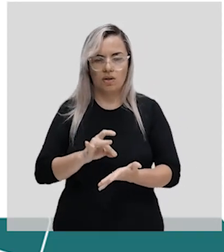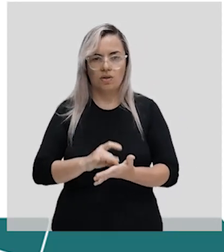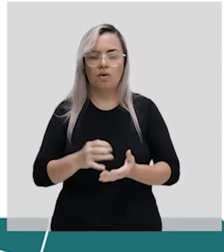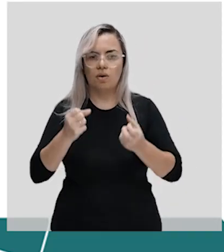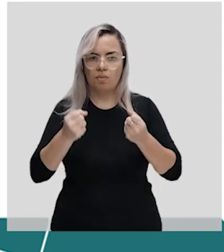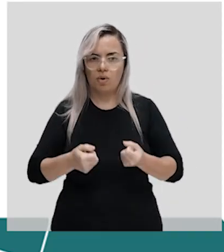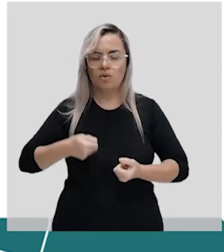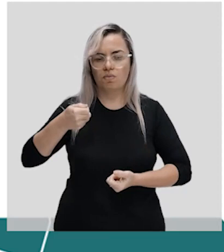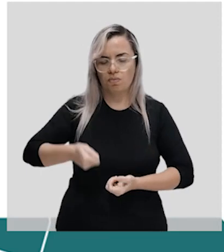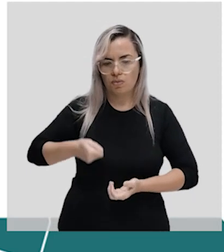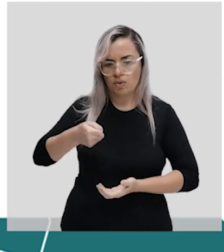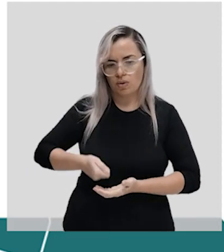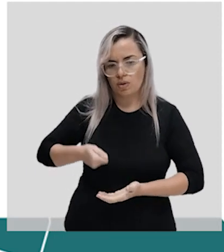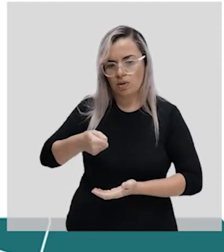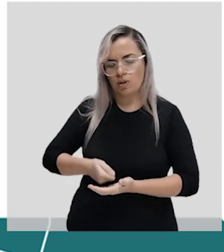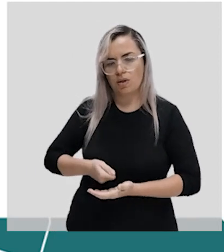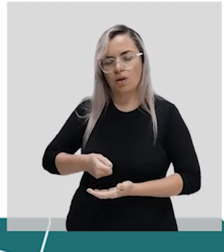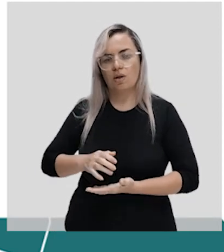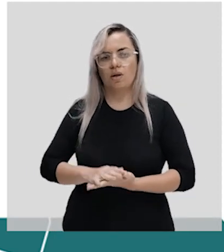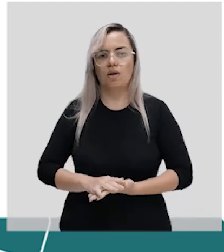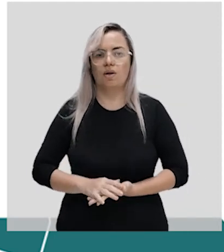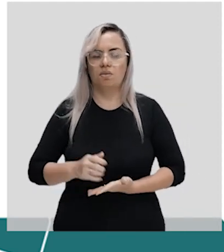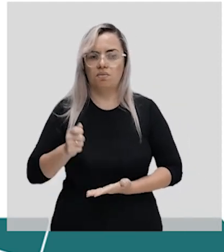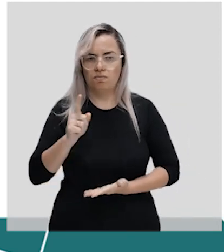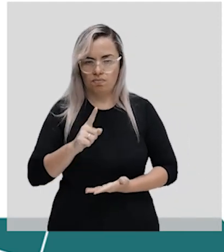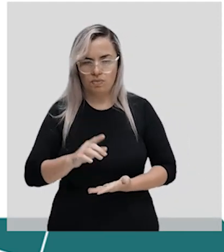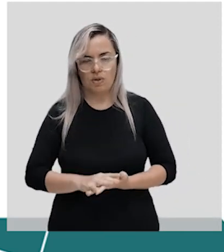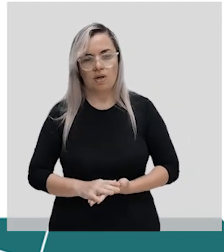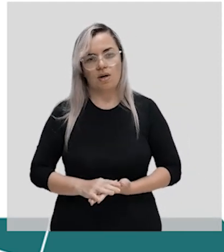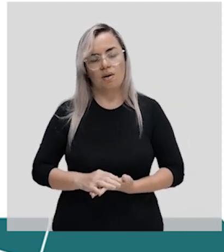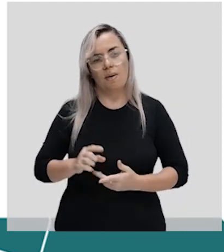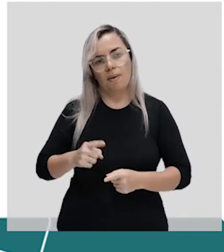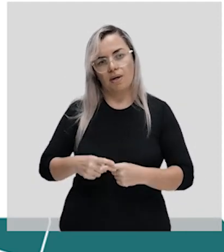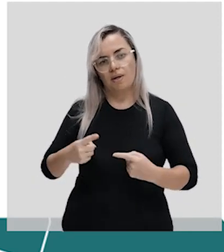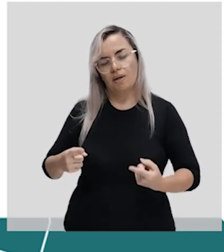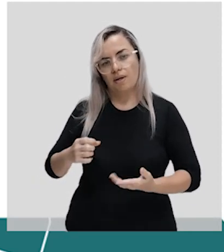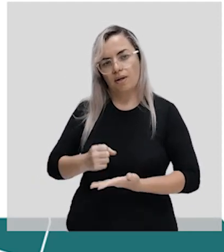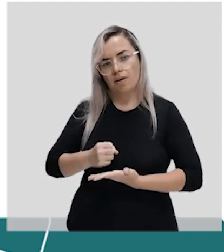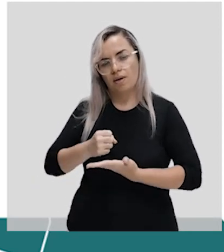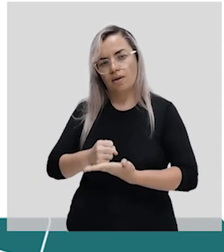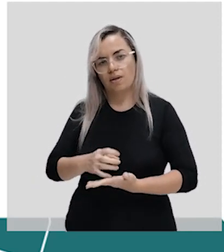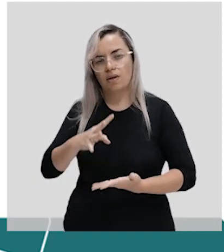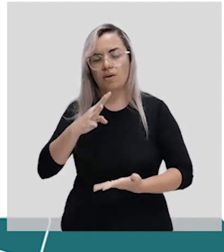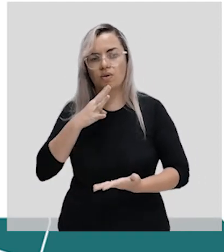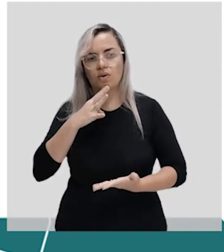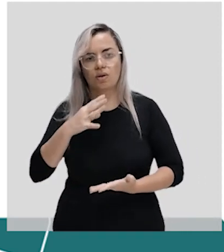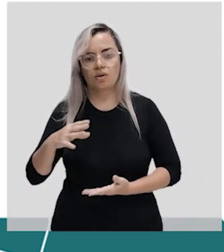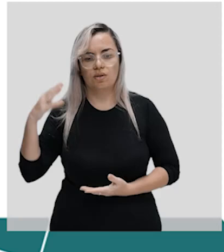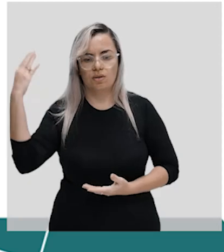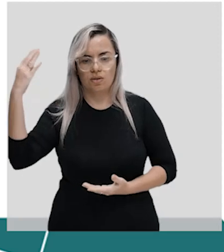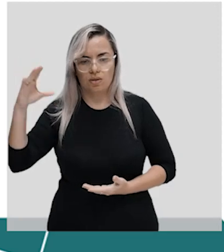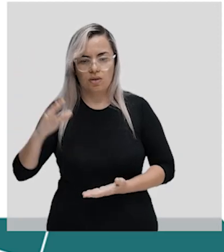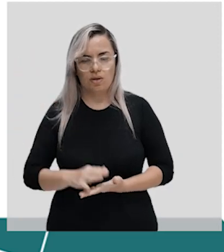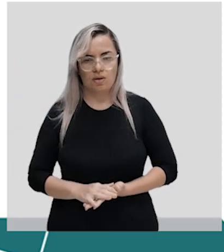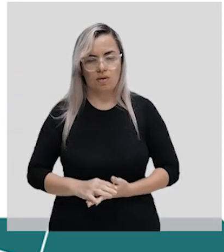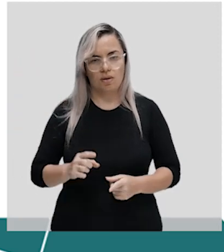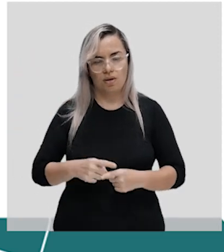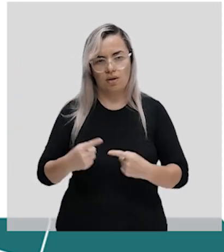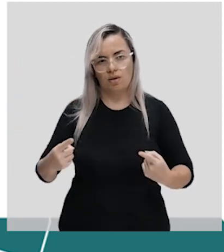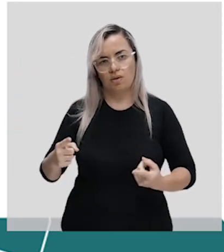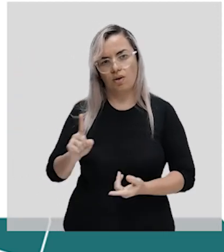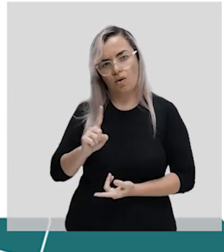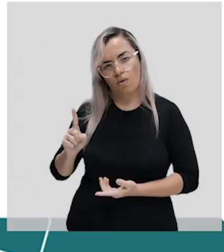não é comprovada. Ela é apoiada em conhecimento científico, mas não é comprovada pela ciência, tá? Vamos